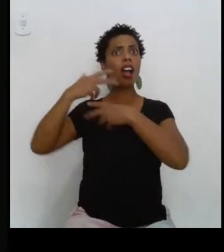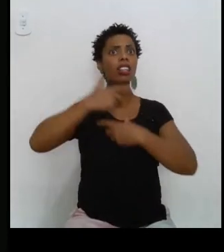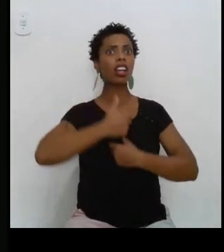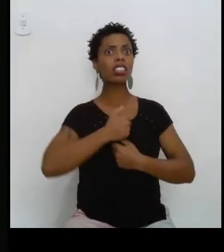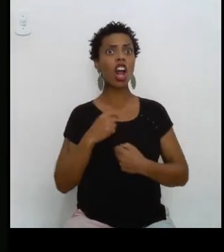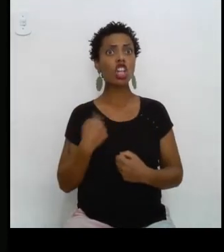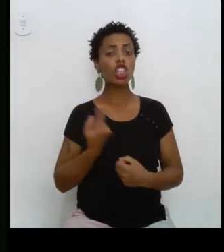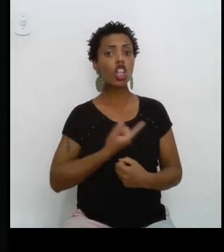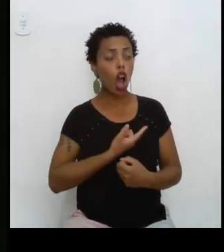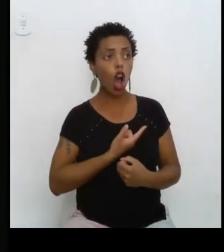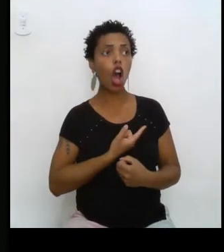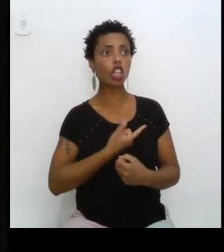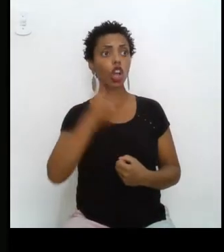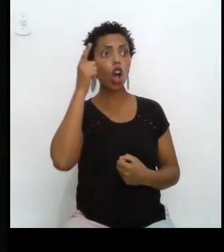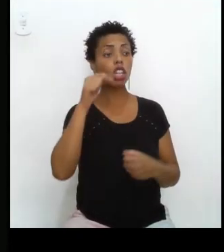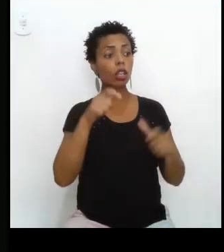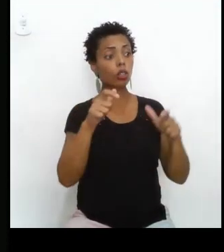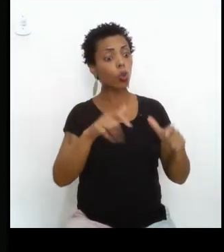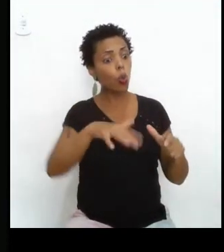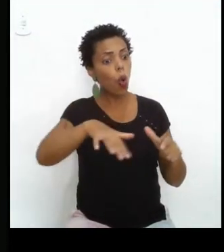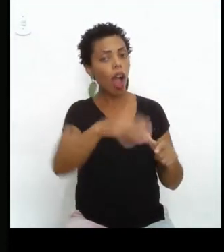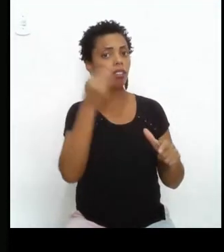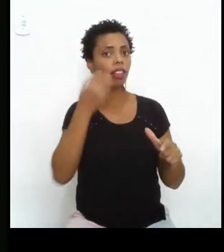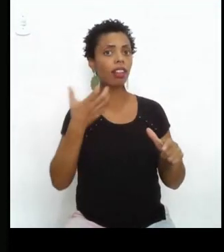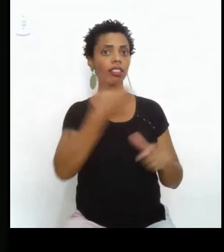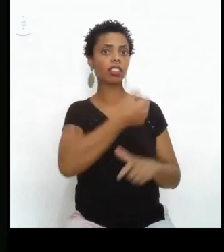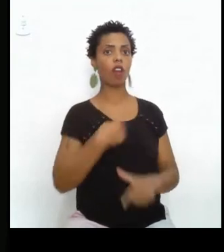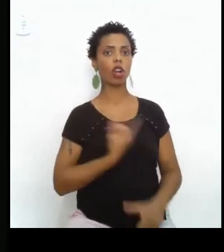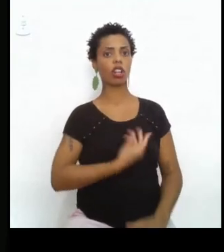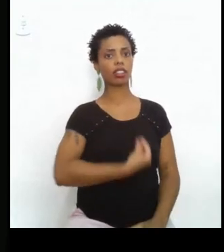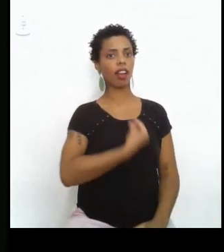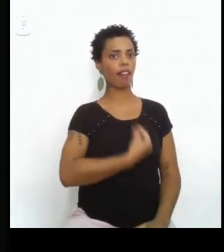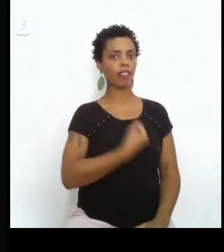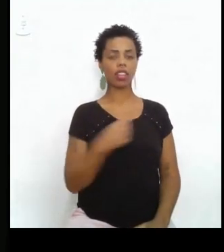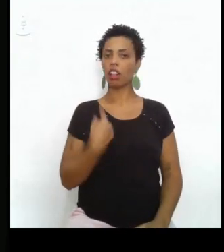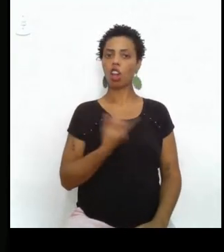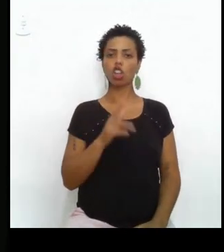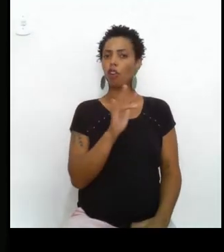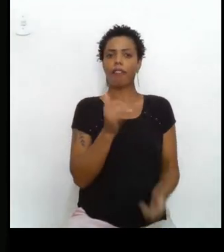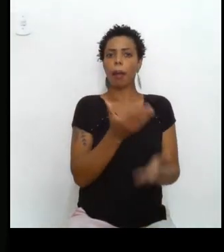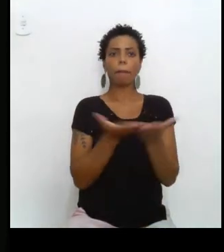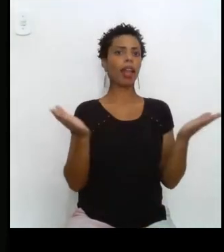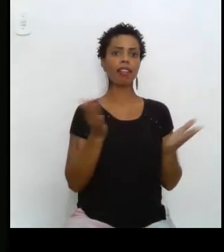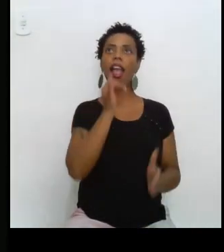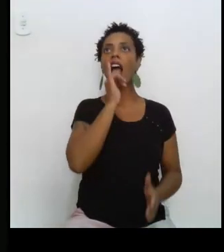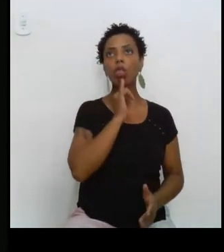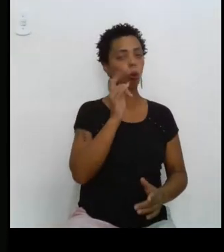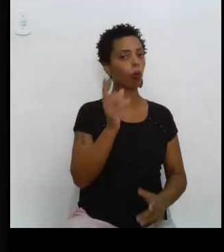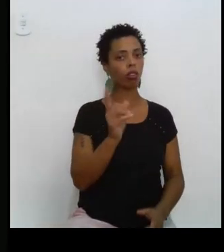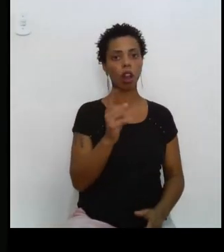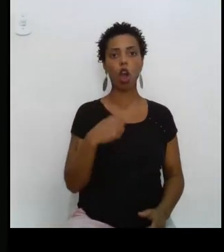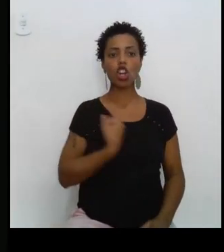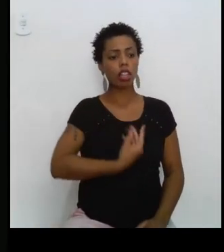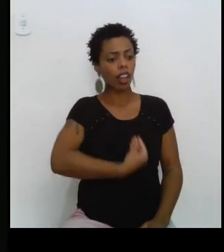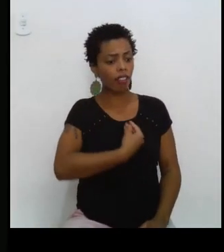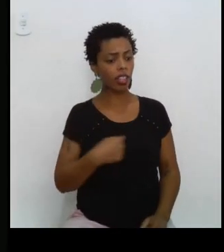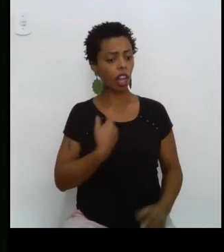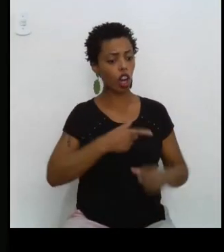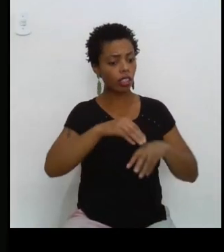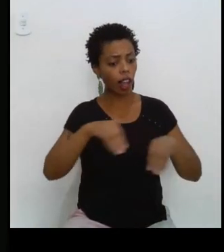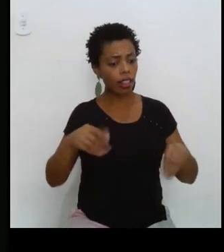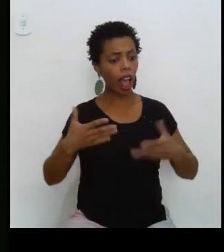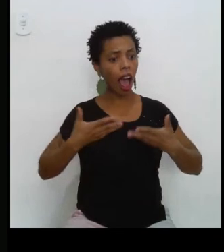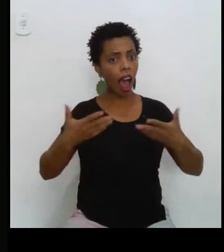lugar para garantir a nossa vida e nós vamos vamos arriscar de por nada nossa vida nossa terra alegria e gozo